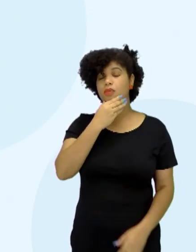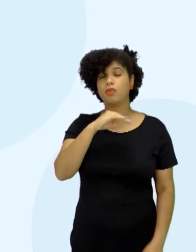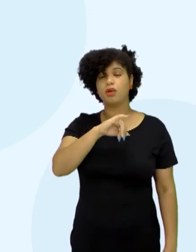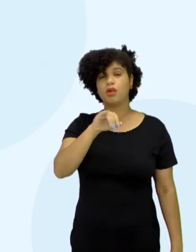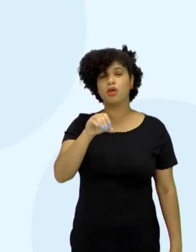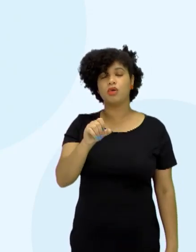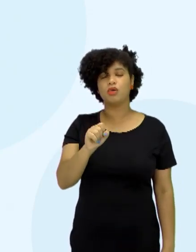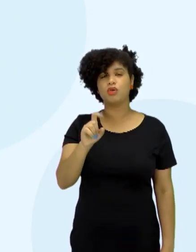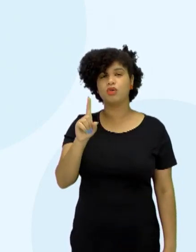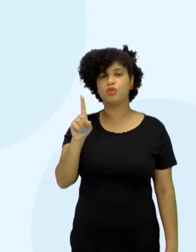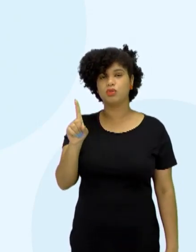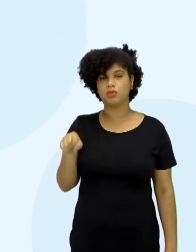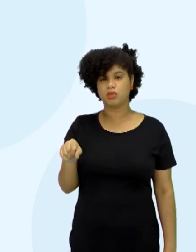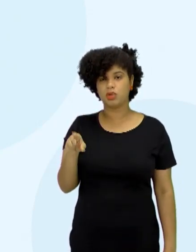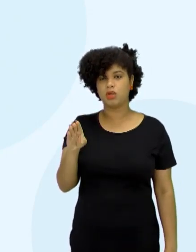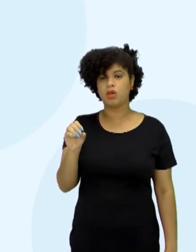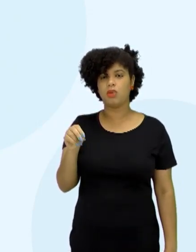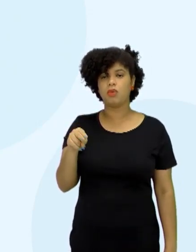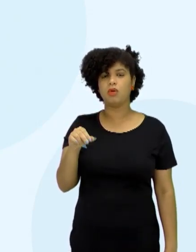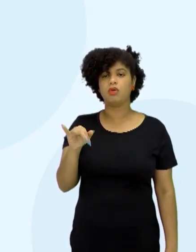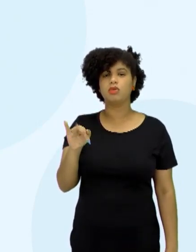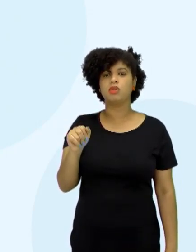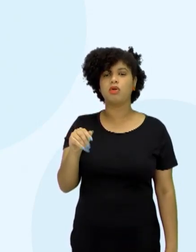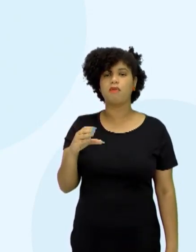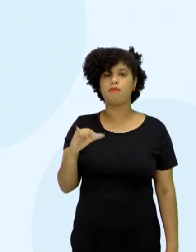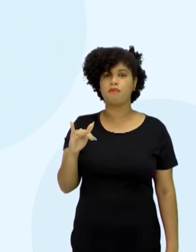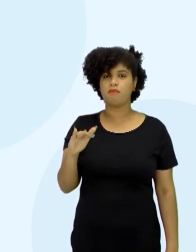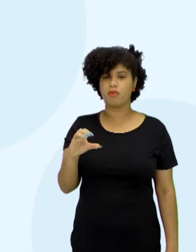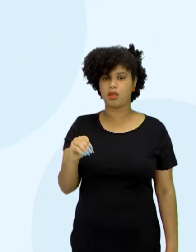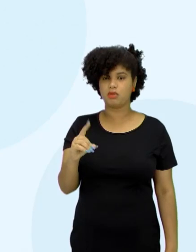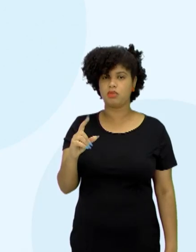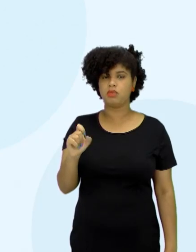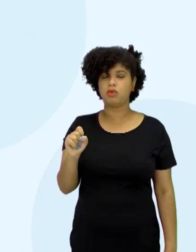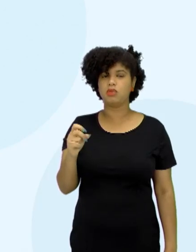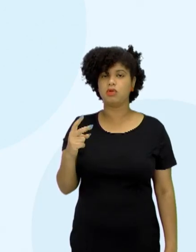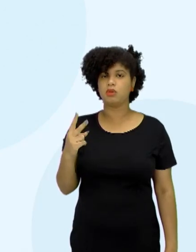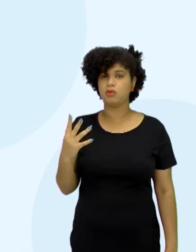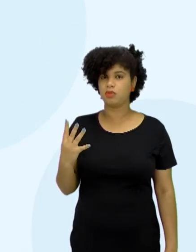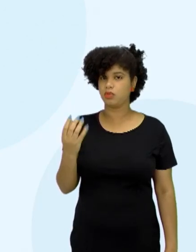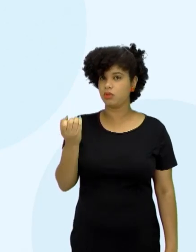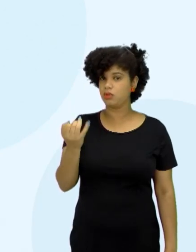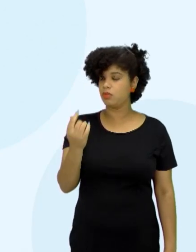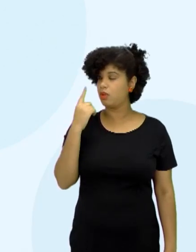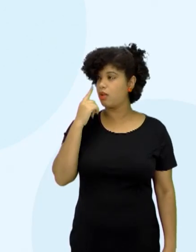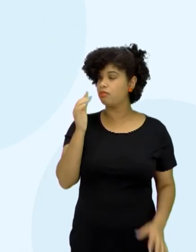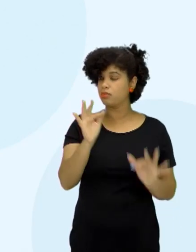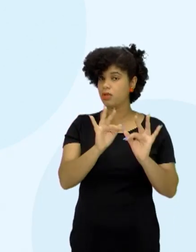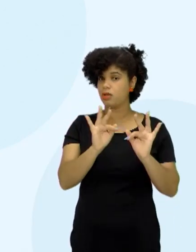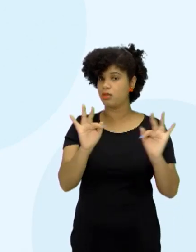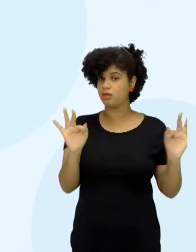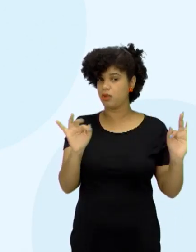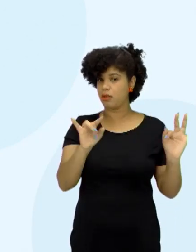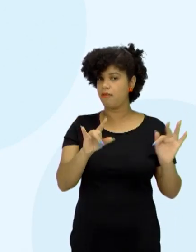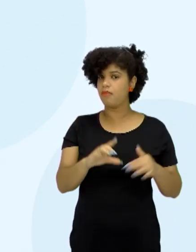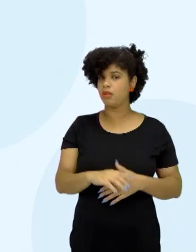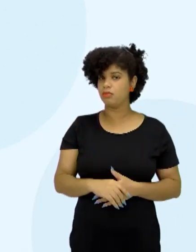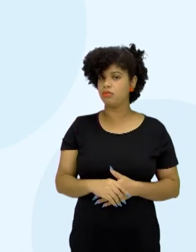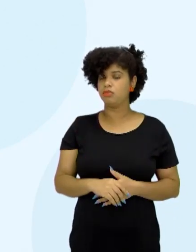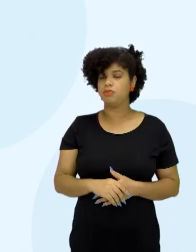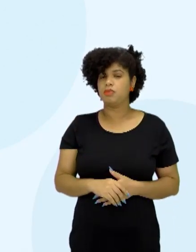Bonifácio, em 1824. Se a gente olhar o artigo 1, feito em 13 de maio